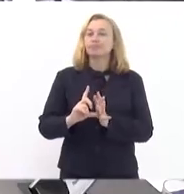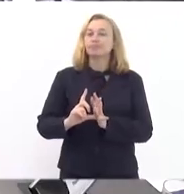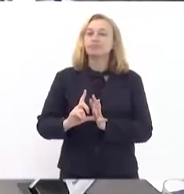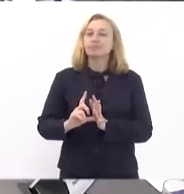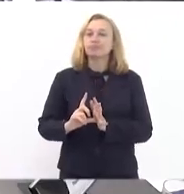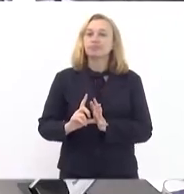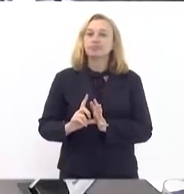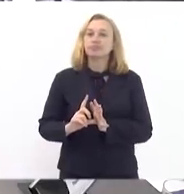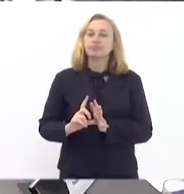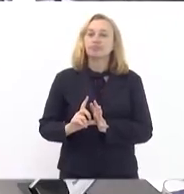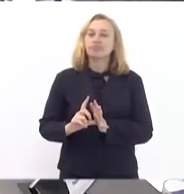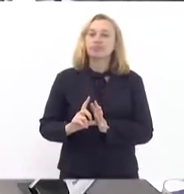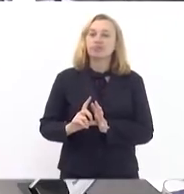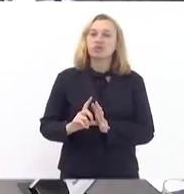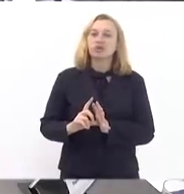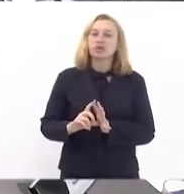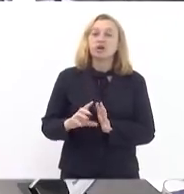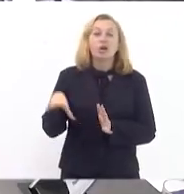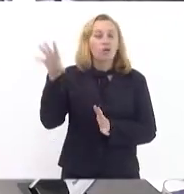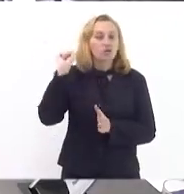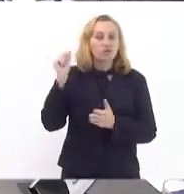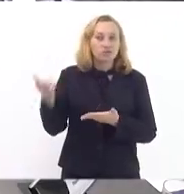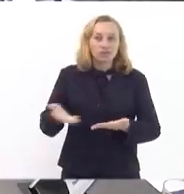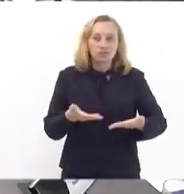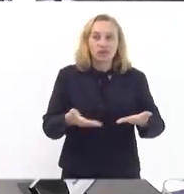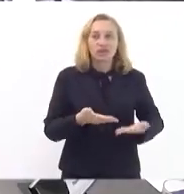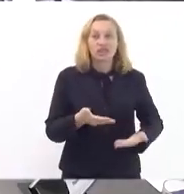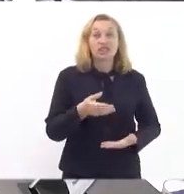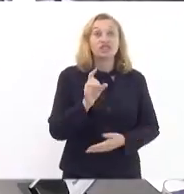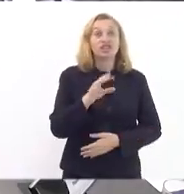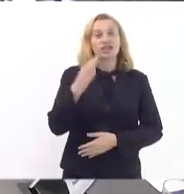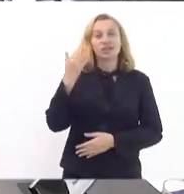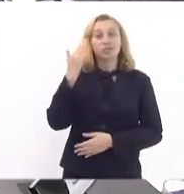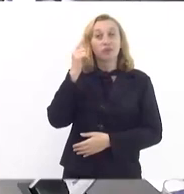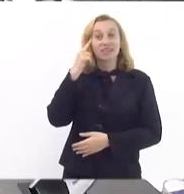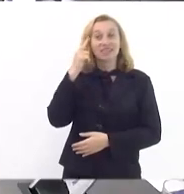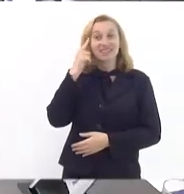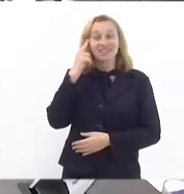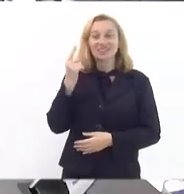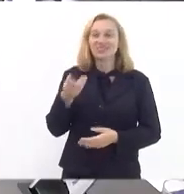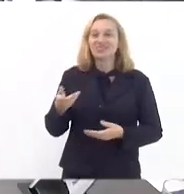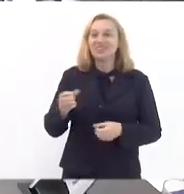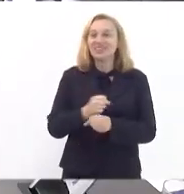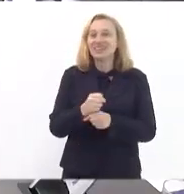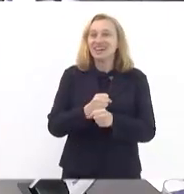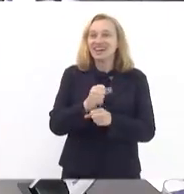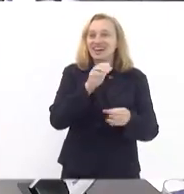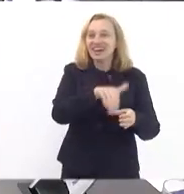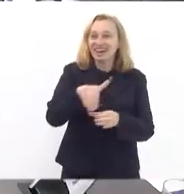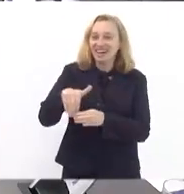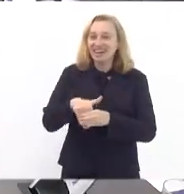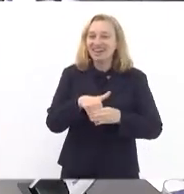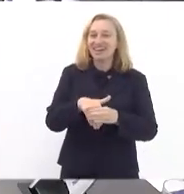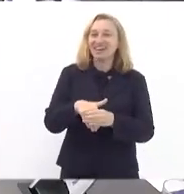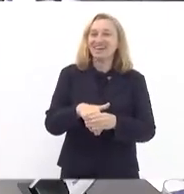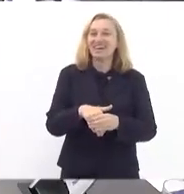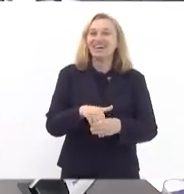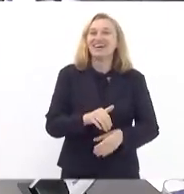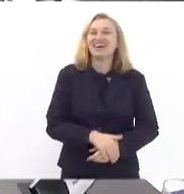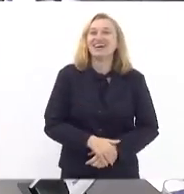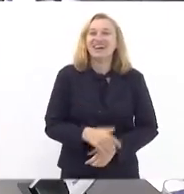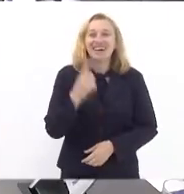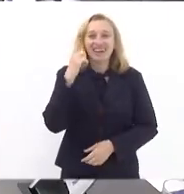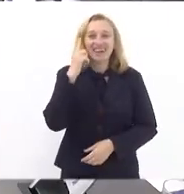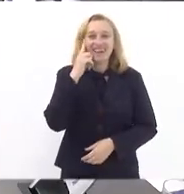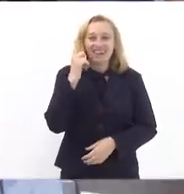a Candida senão os convidados já já estamos Já estamos na direção problemas sérios não sei lá pensei que ser